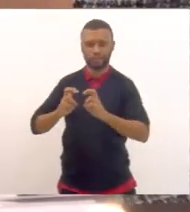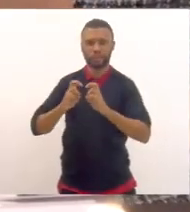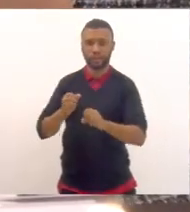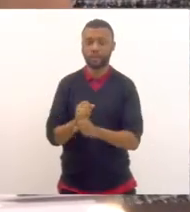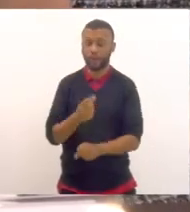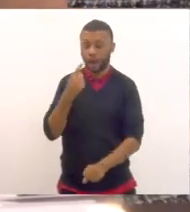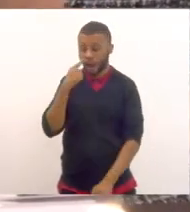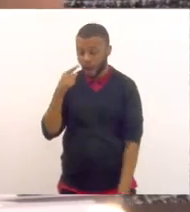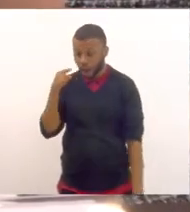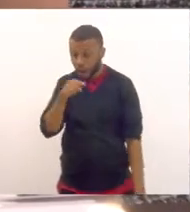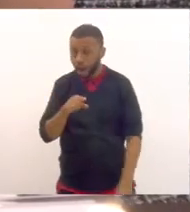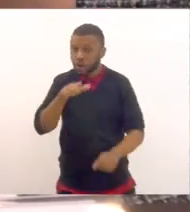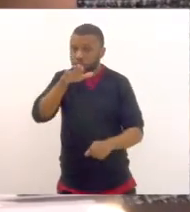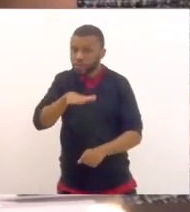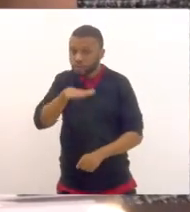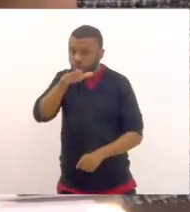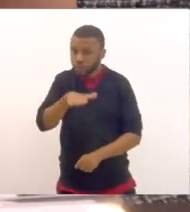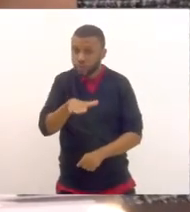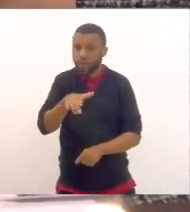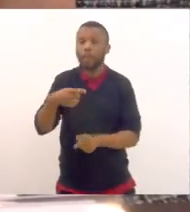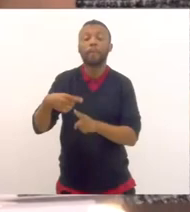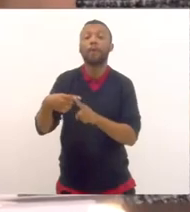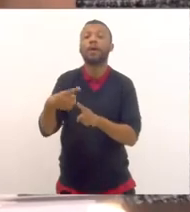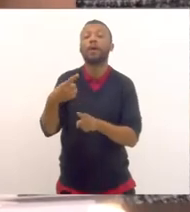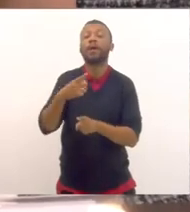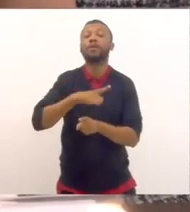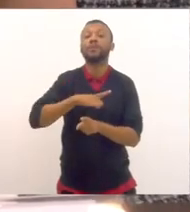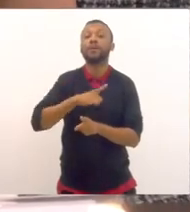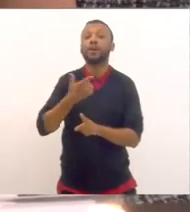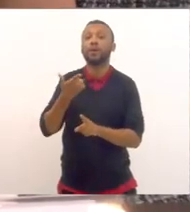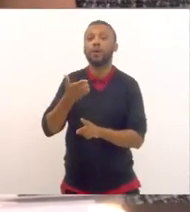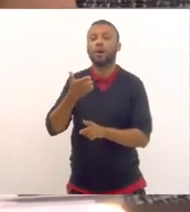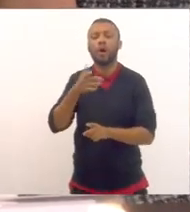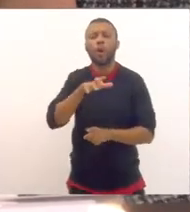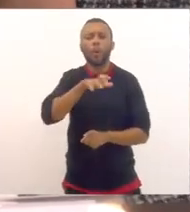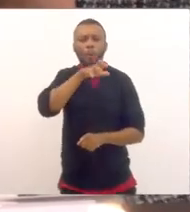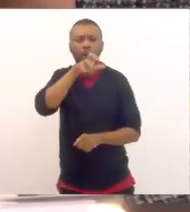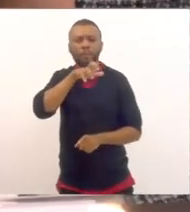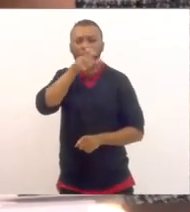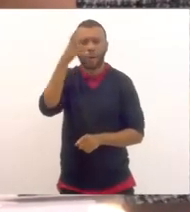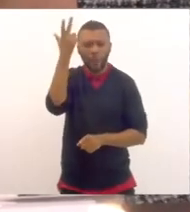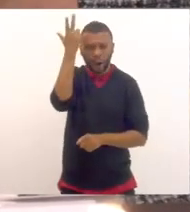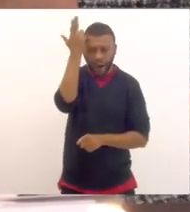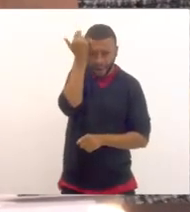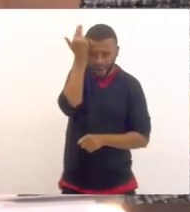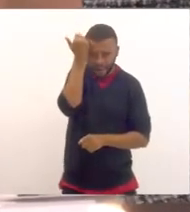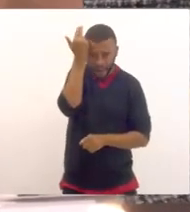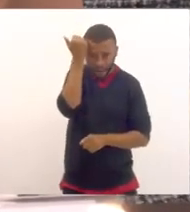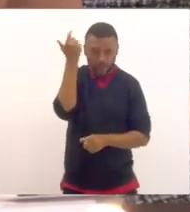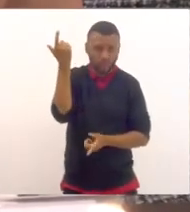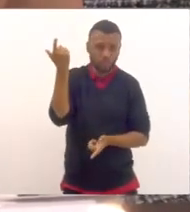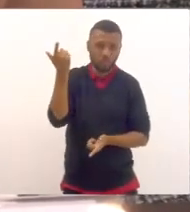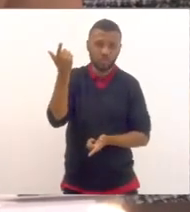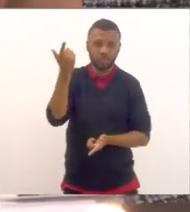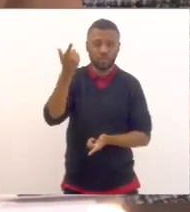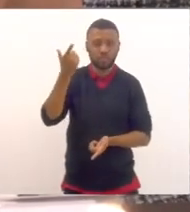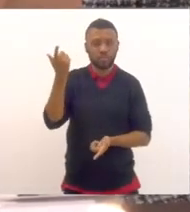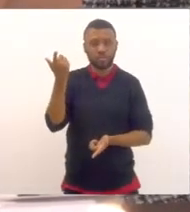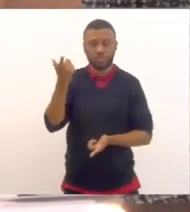apontar para ele é o cuidado diminui diminui porque tinha um animal de grande porte caro um burro